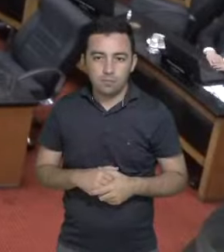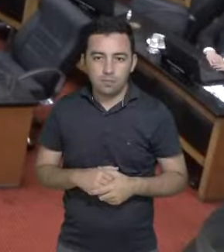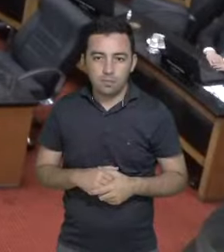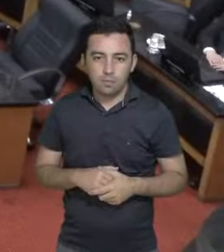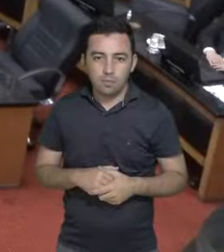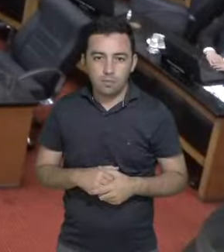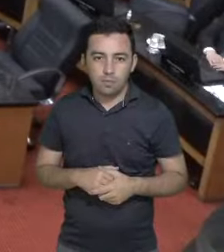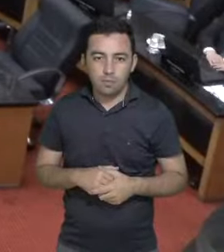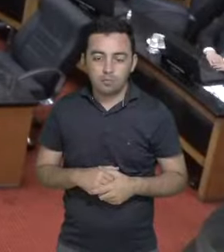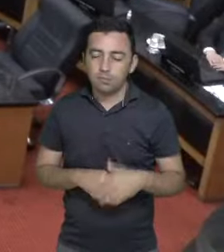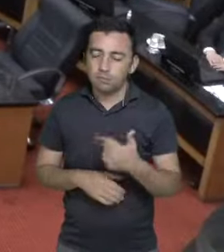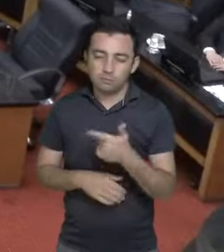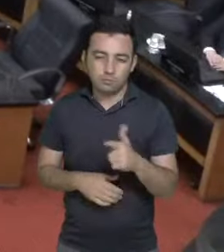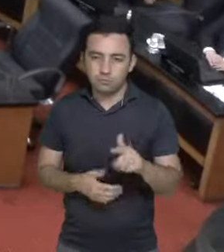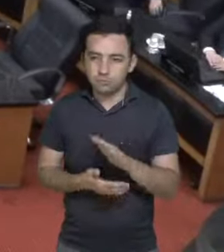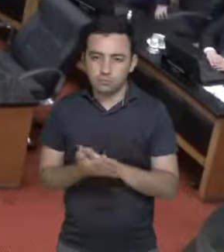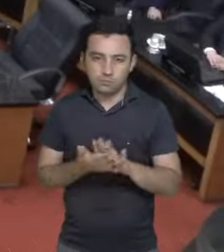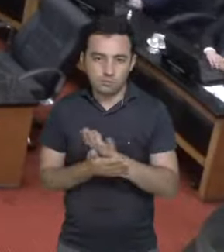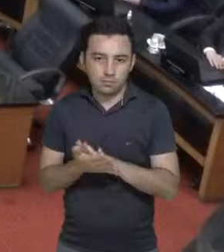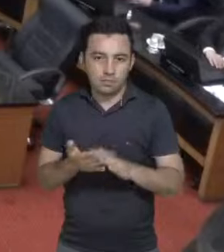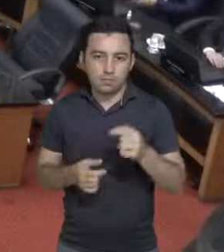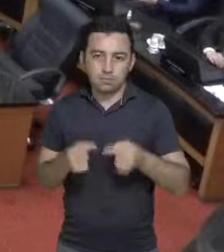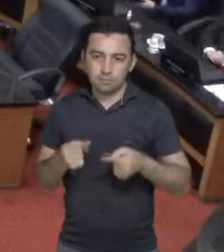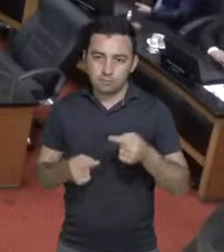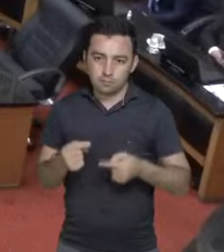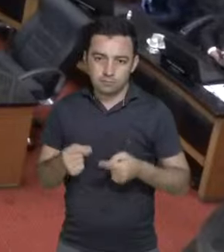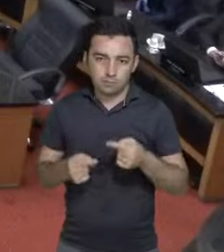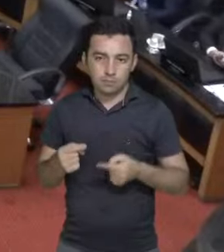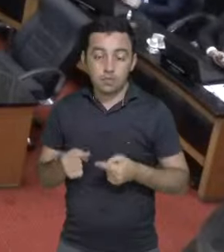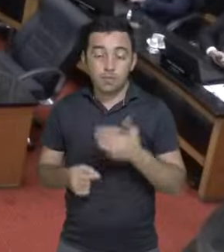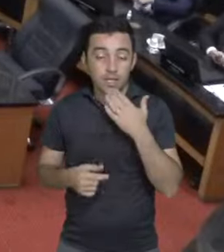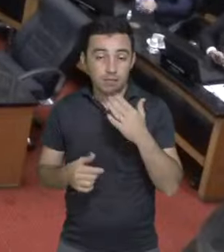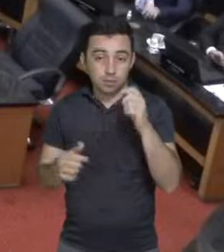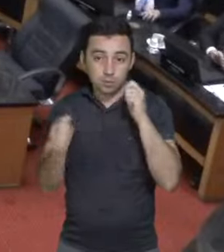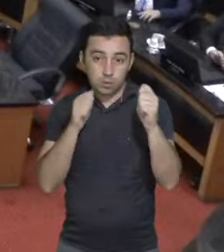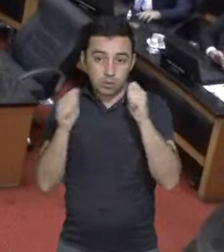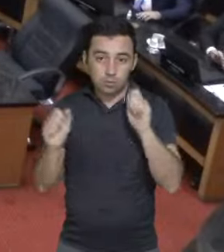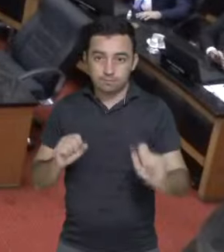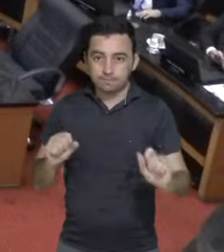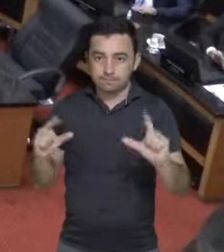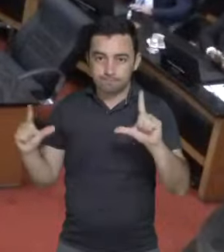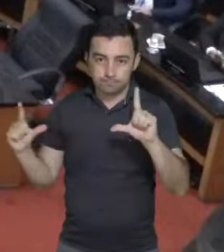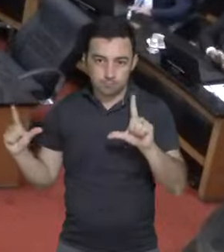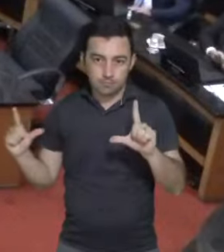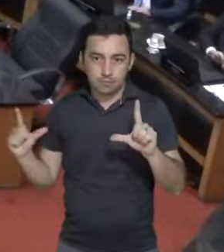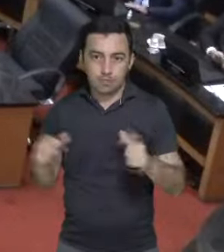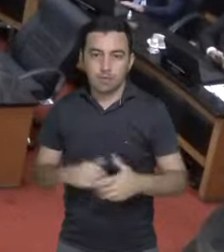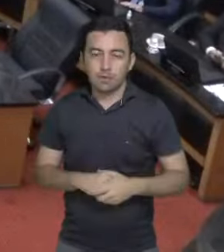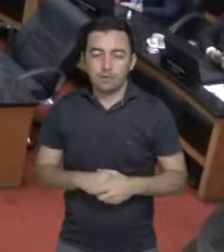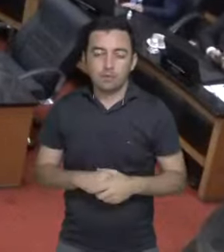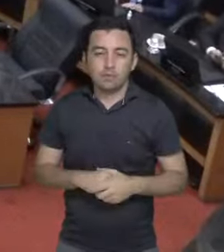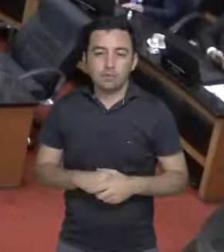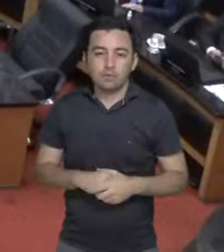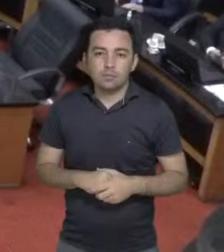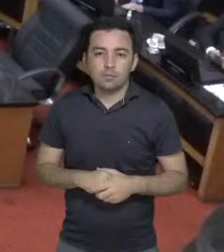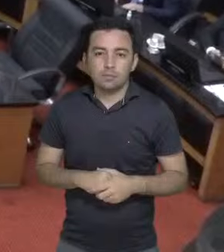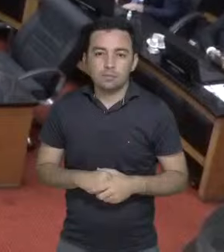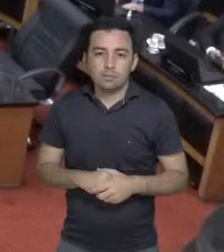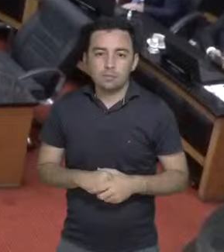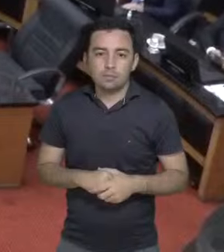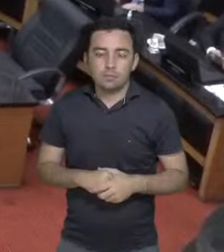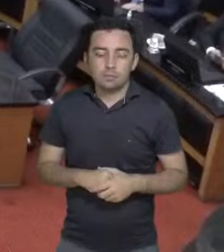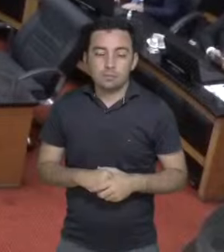Não havendo quem queira discutir, em votação, peço assessoria que abra o painel para que os senhores e senhoras deputados possam exercer seu direito de voto.